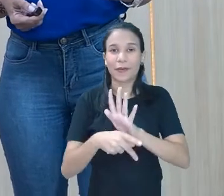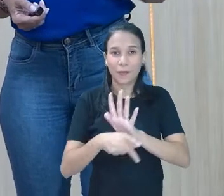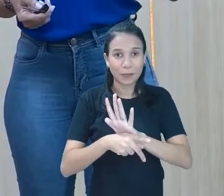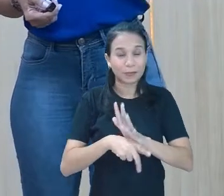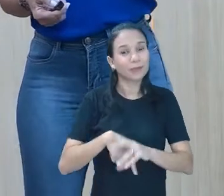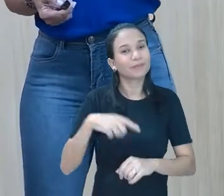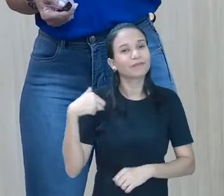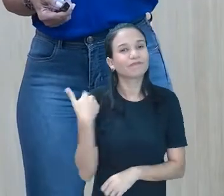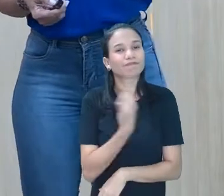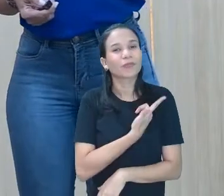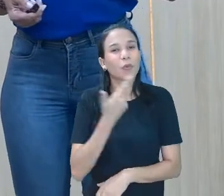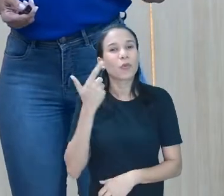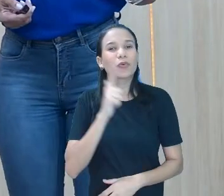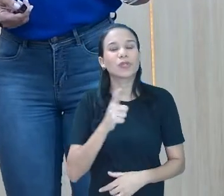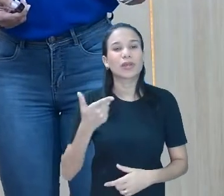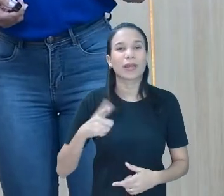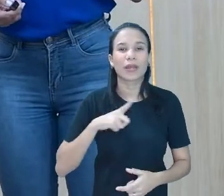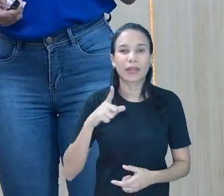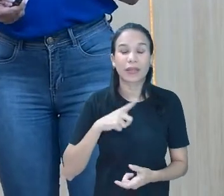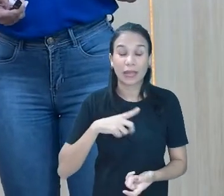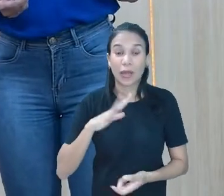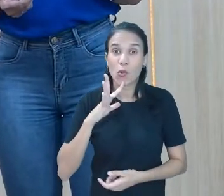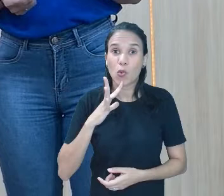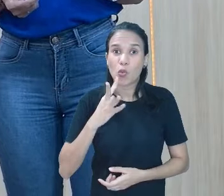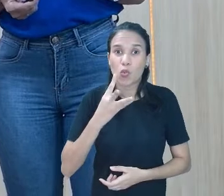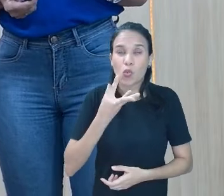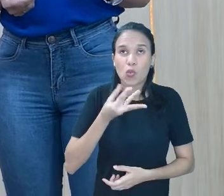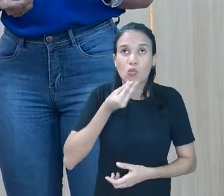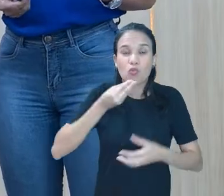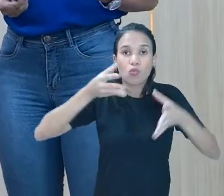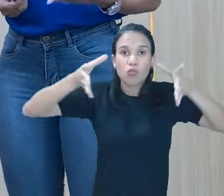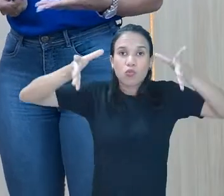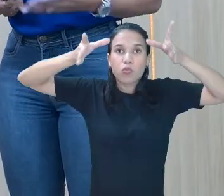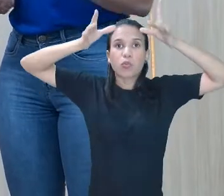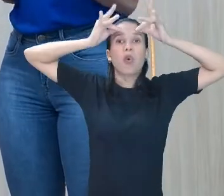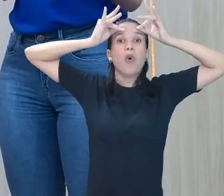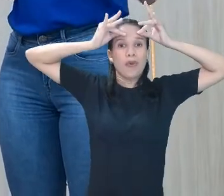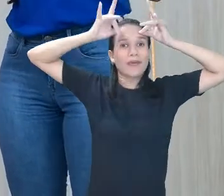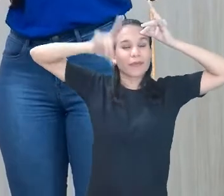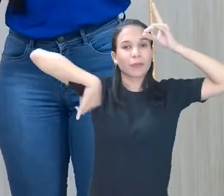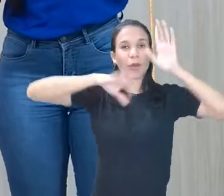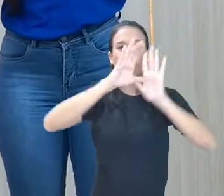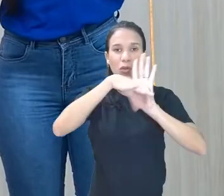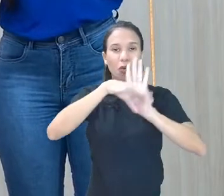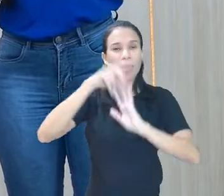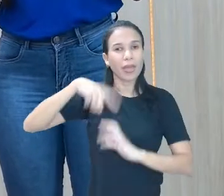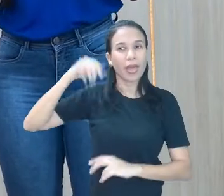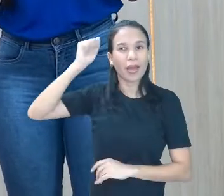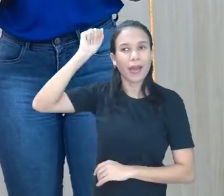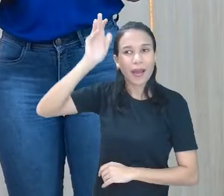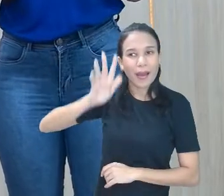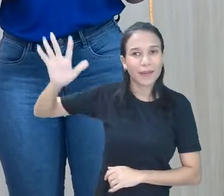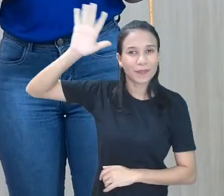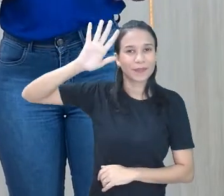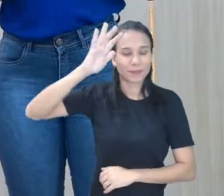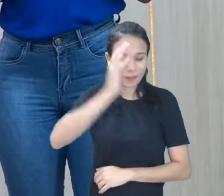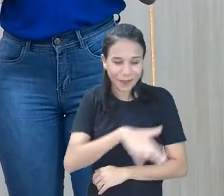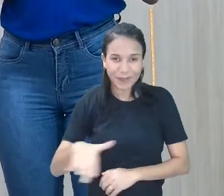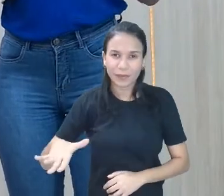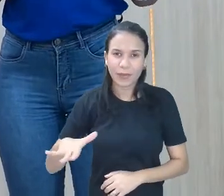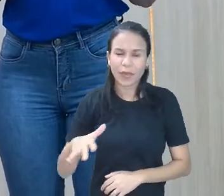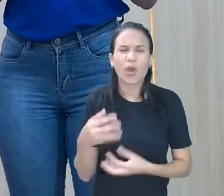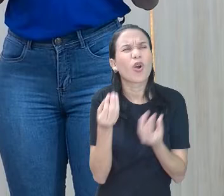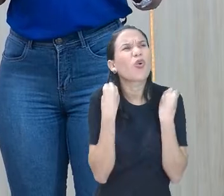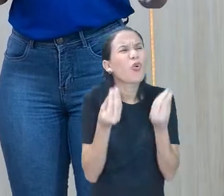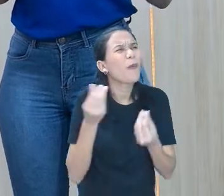para trabalhar a apropriação, o conhecimento de alguns conceitos, né, que são abstratos para os pequenininhos, né?